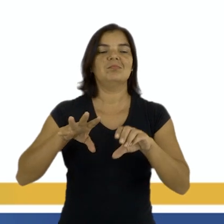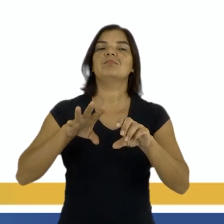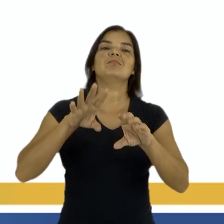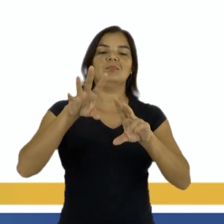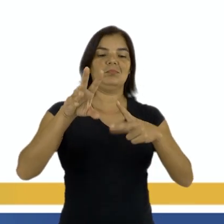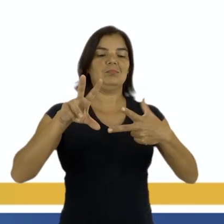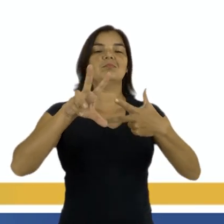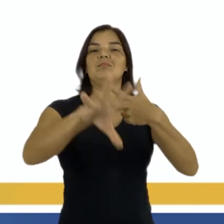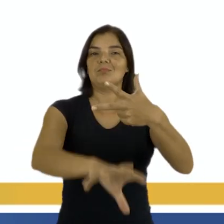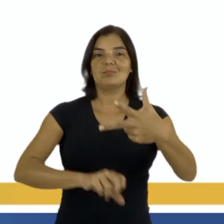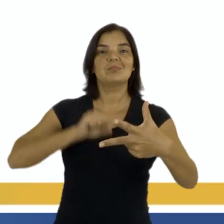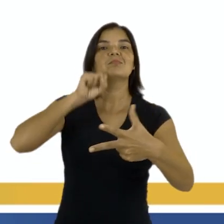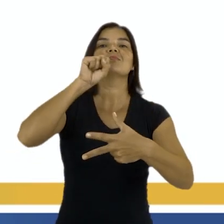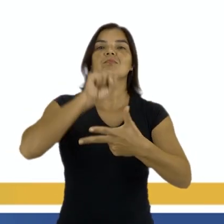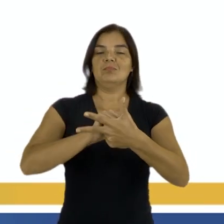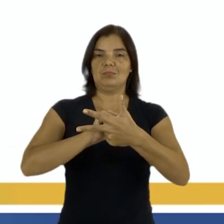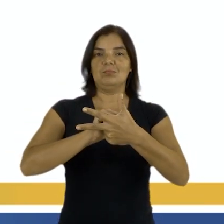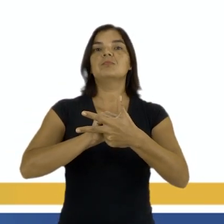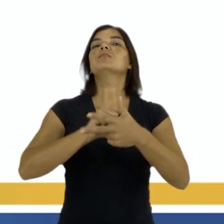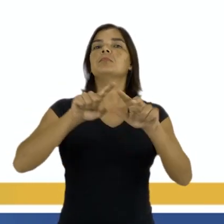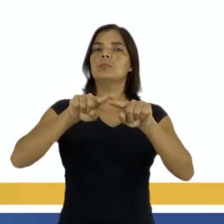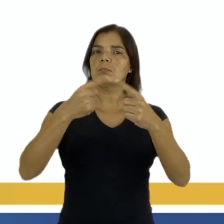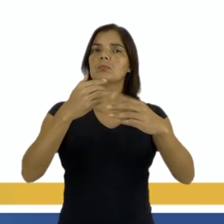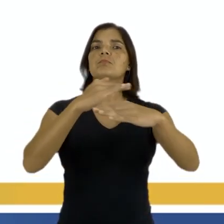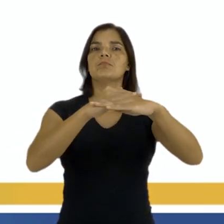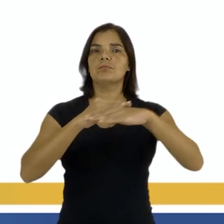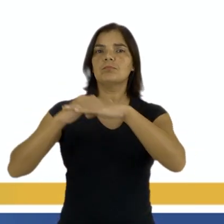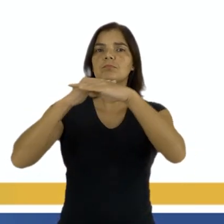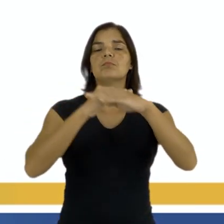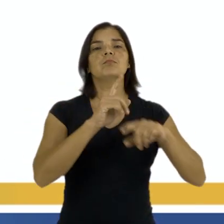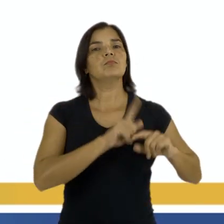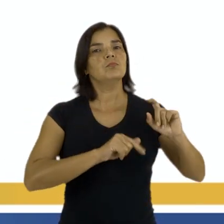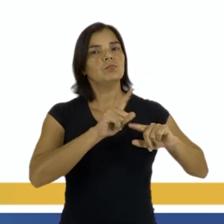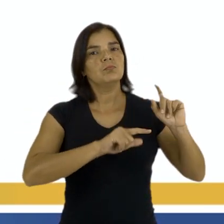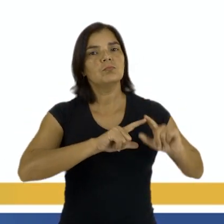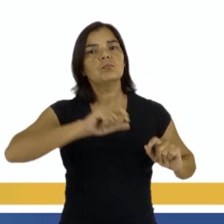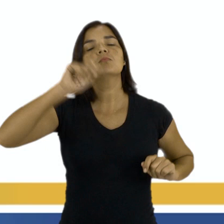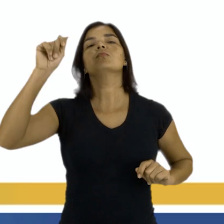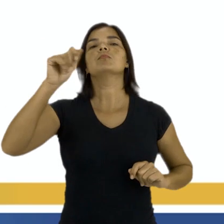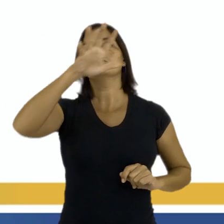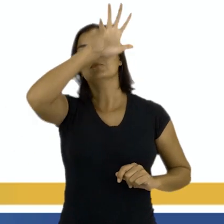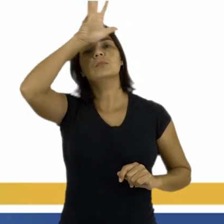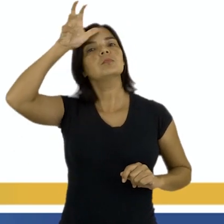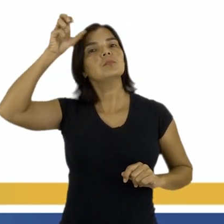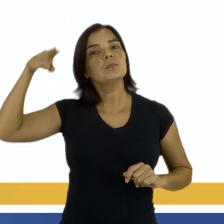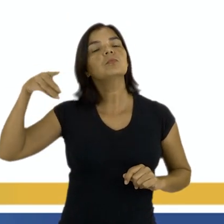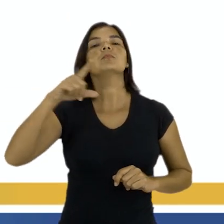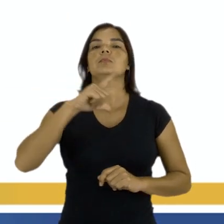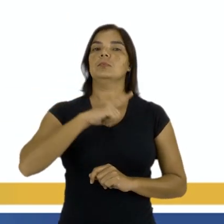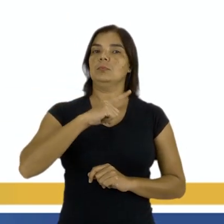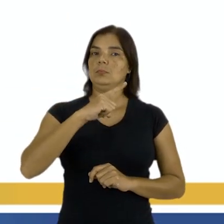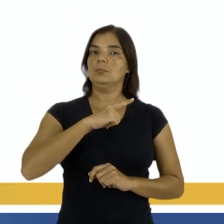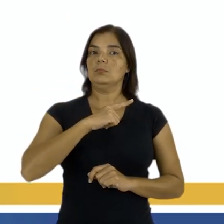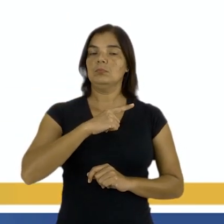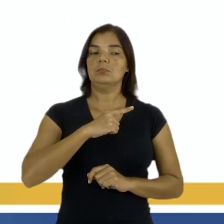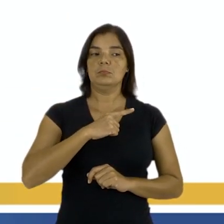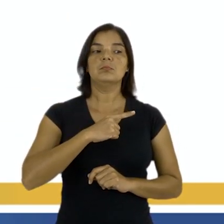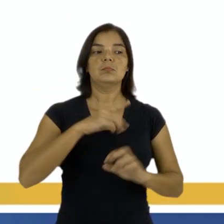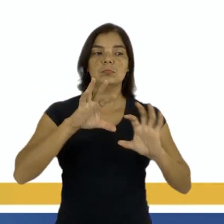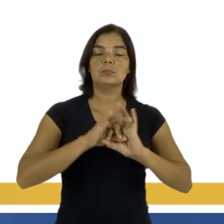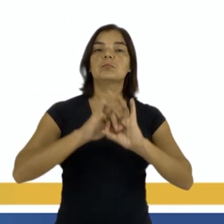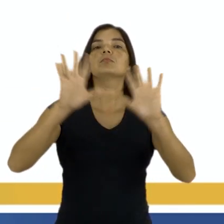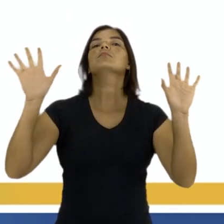dependência, e sim há uma igualdade. Então o Acre, o Amazonas e outros estados possuem essa interdependência,